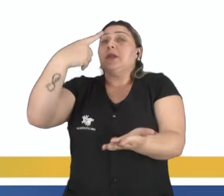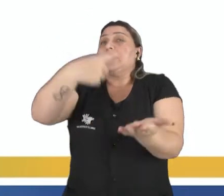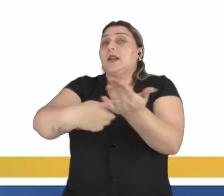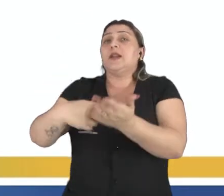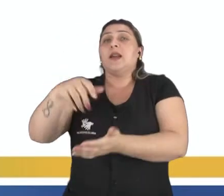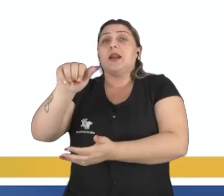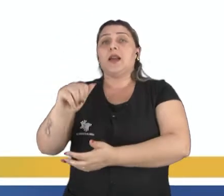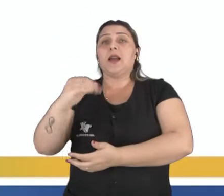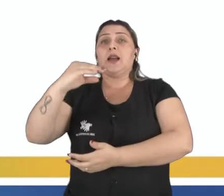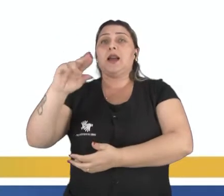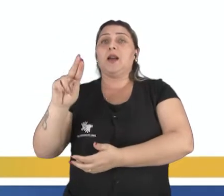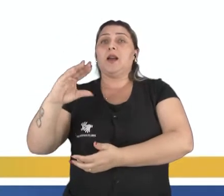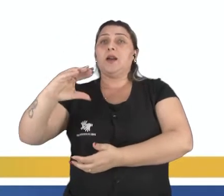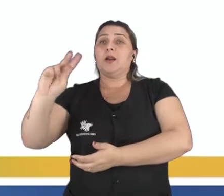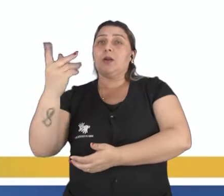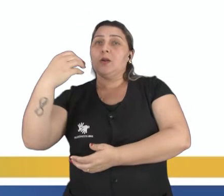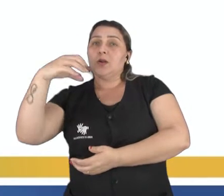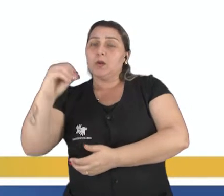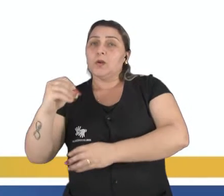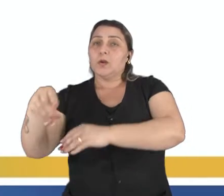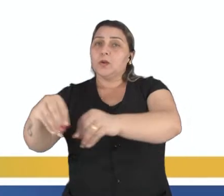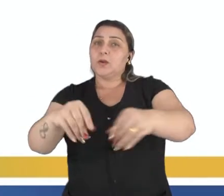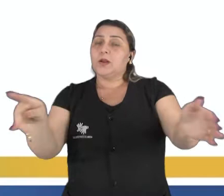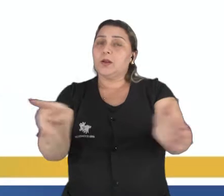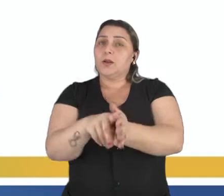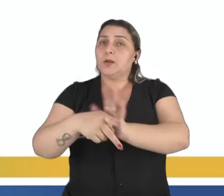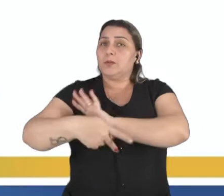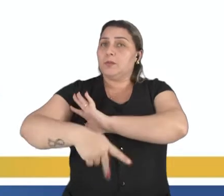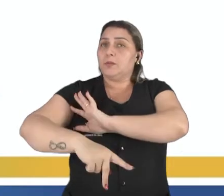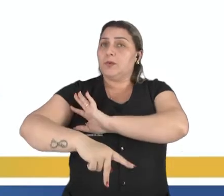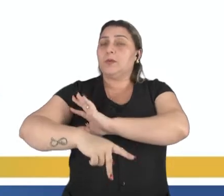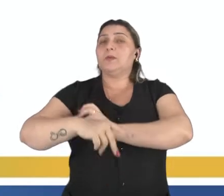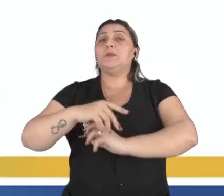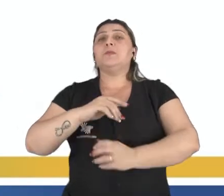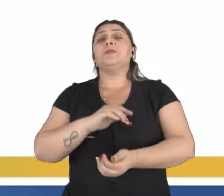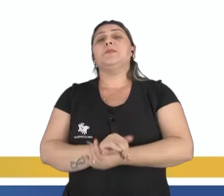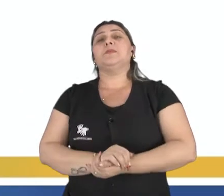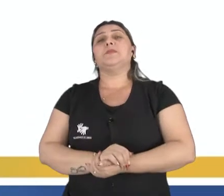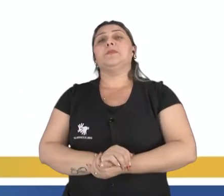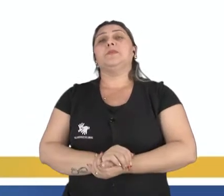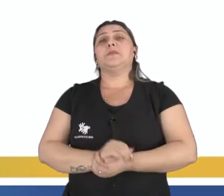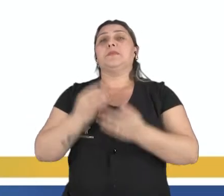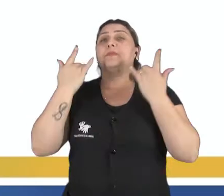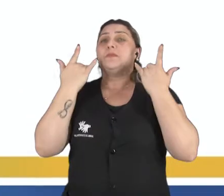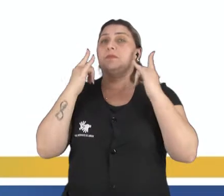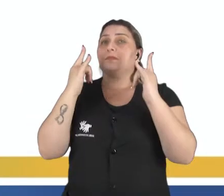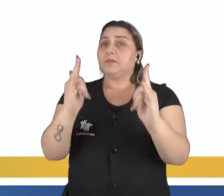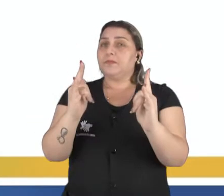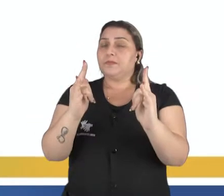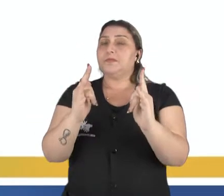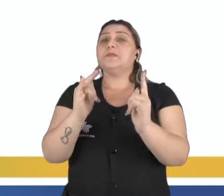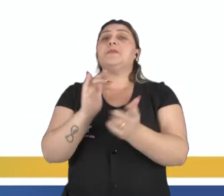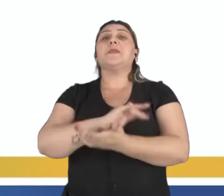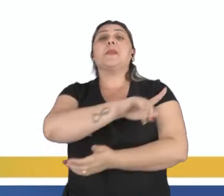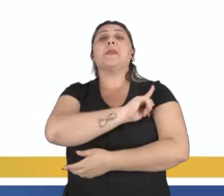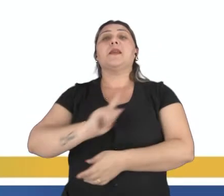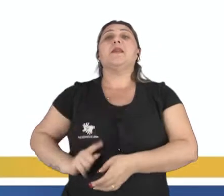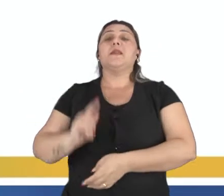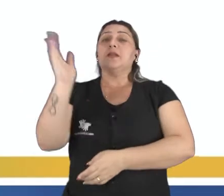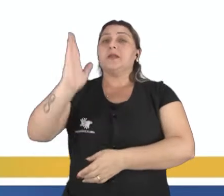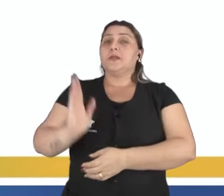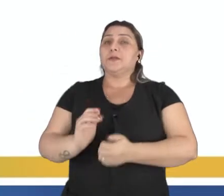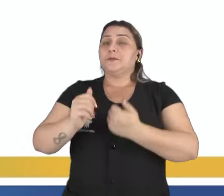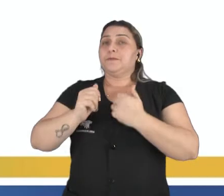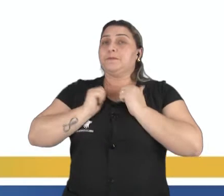Akucho, que dizia que aquele território, de fato, pessoal, pertencia, então, a Bolívia, né? O governo brasileiro ele se mantém